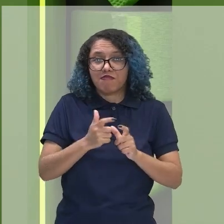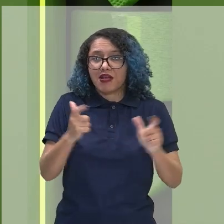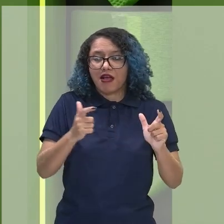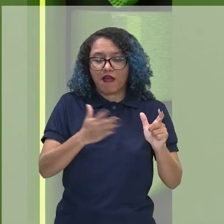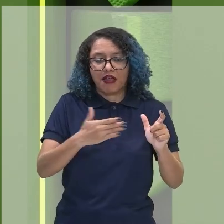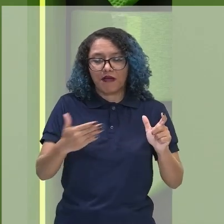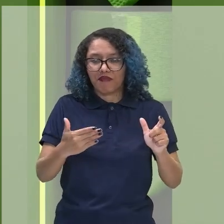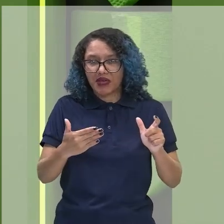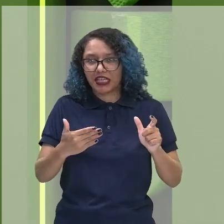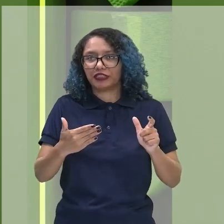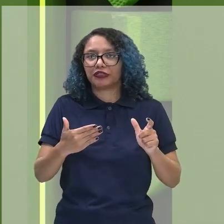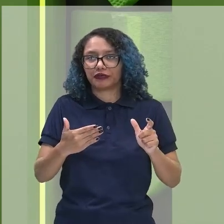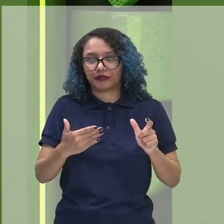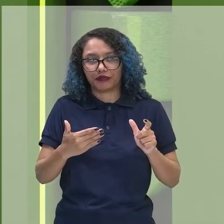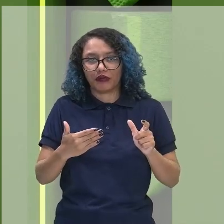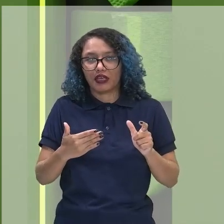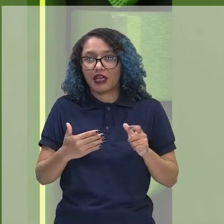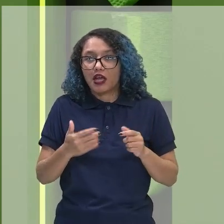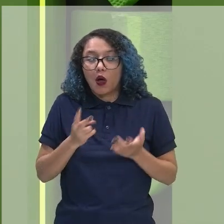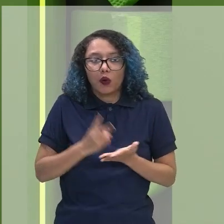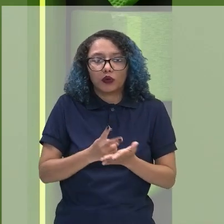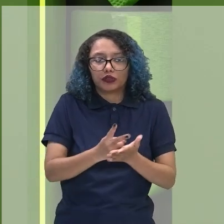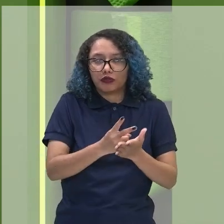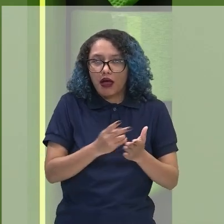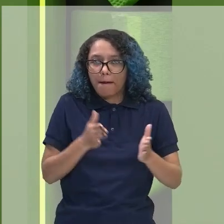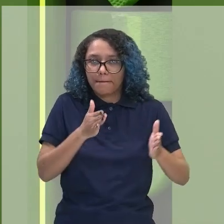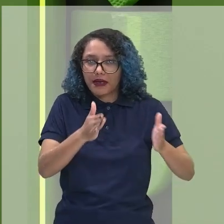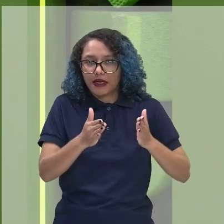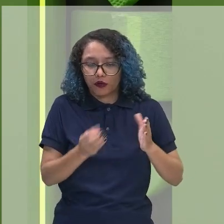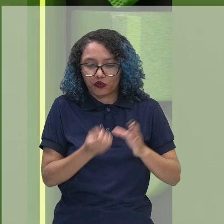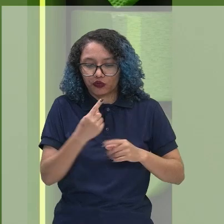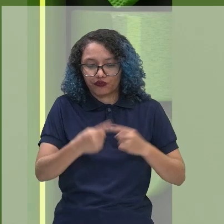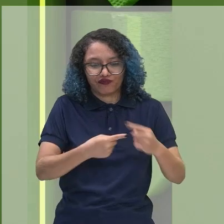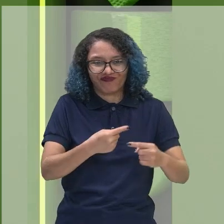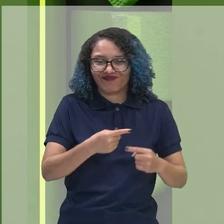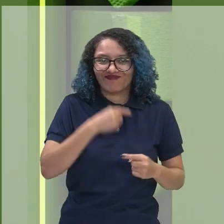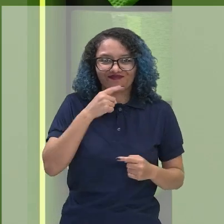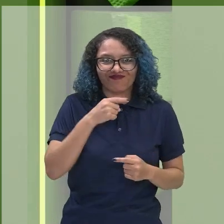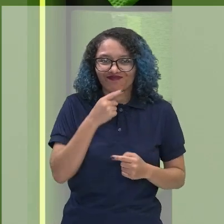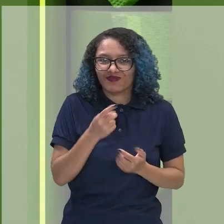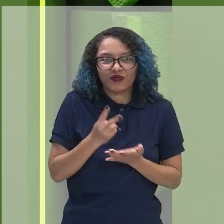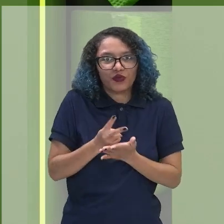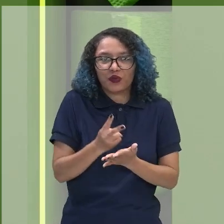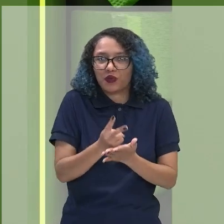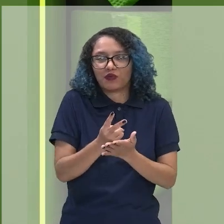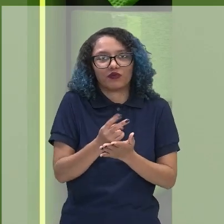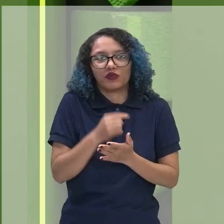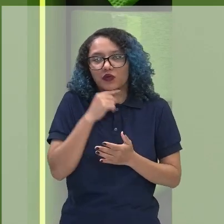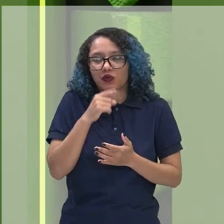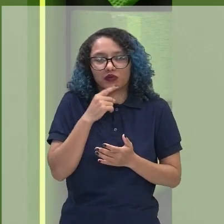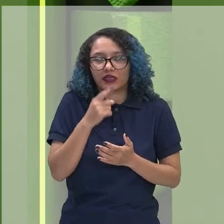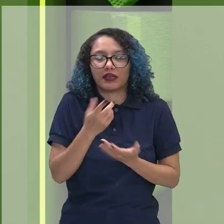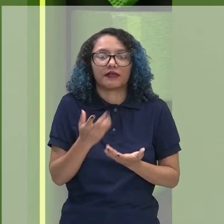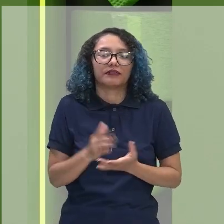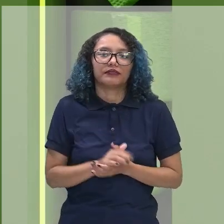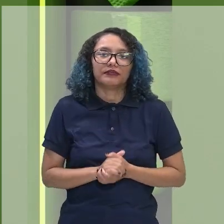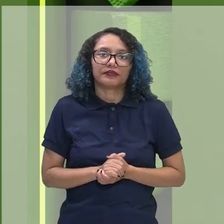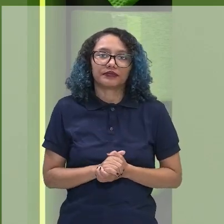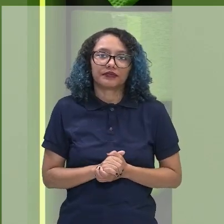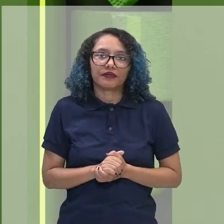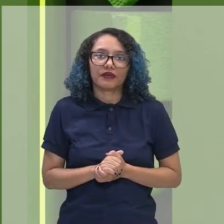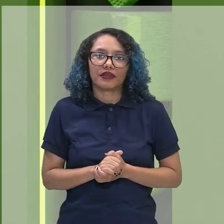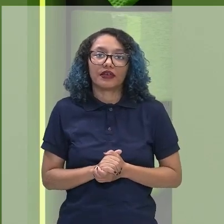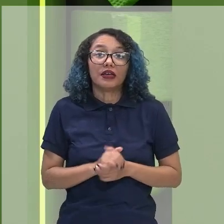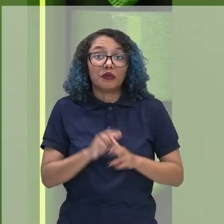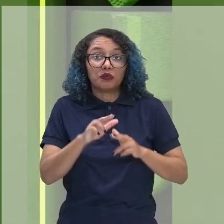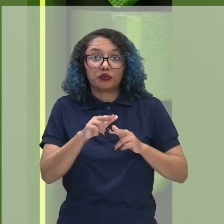realizar da maneira correta esse período de reprodução. E aí o que a gente observa, né, cada vez menos peixes nessas áreas